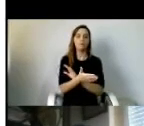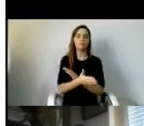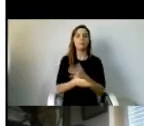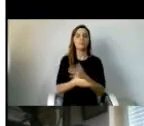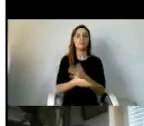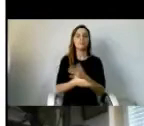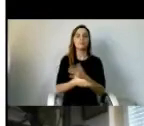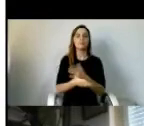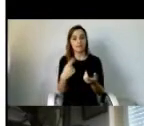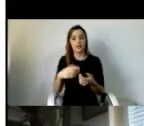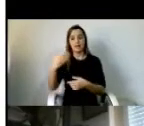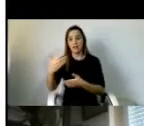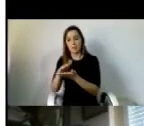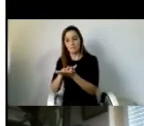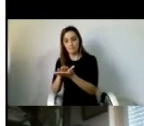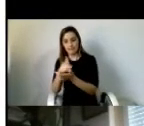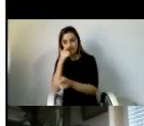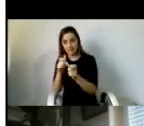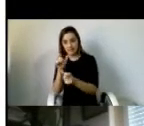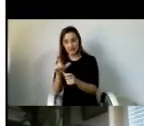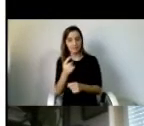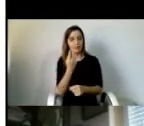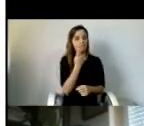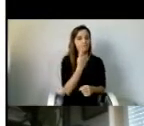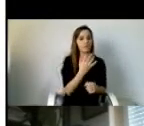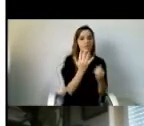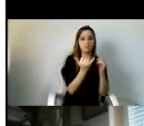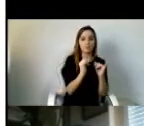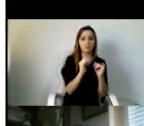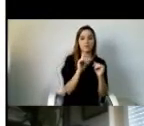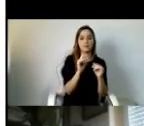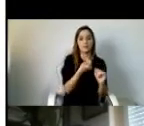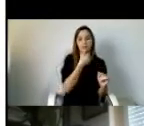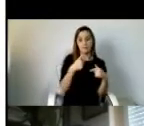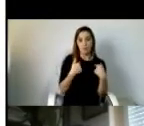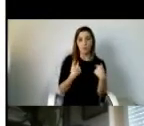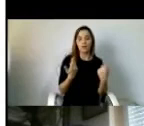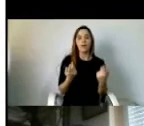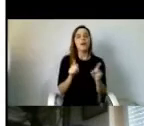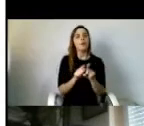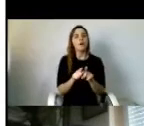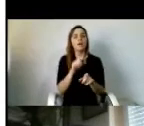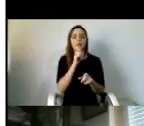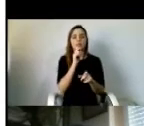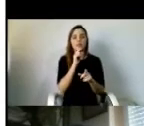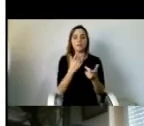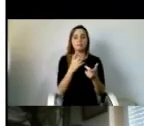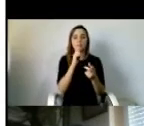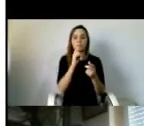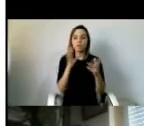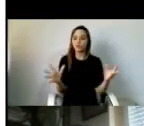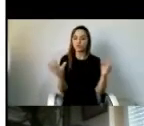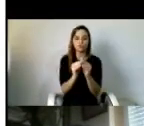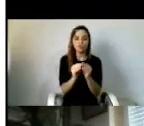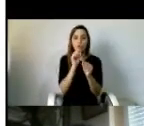há aqui uma relação entre a cidadania e a vida independente e a autodeterminação, que se implicam mutuamente ou se podem excluir mutuamente. Portanto, em Portugal